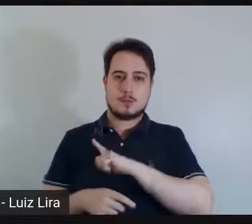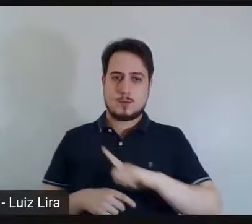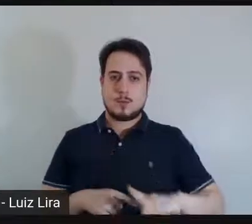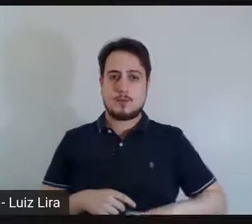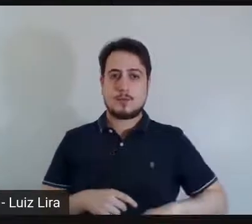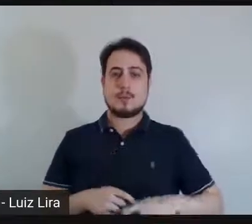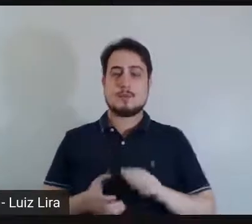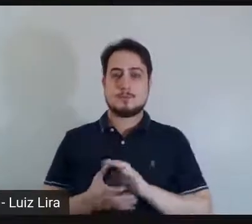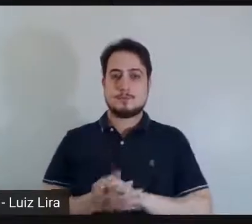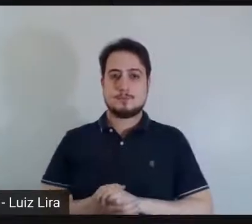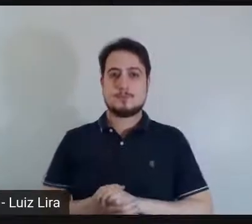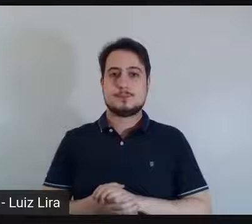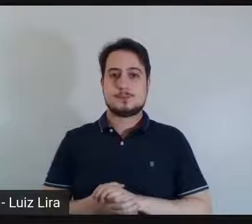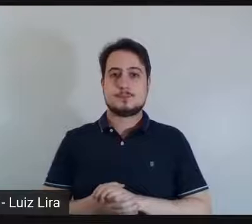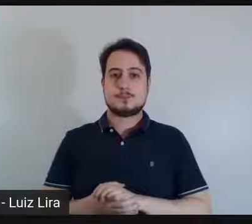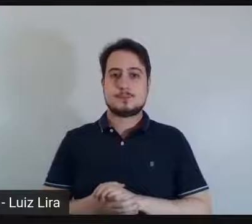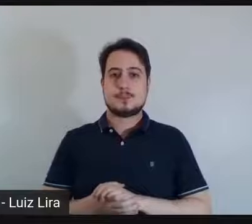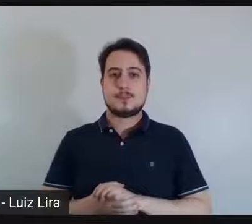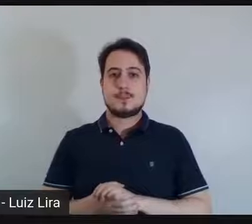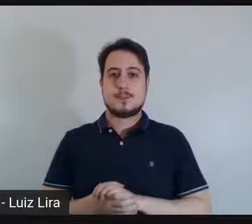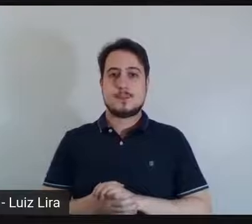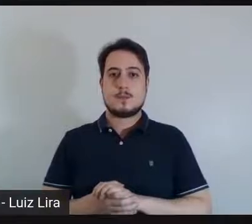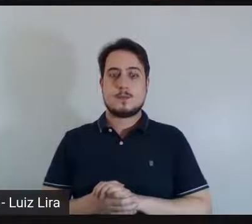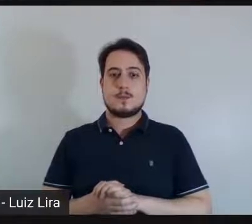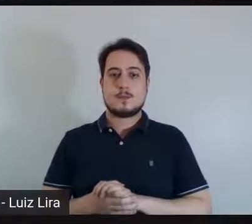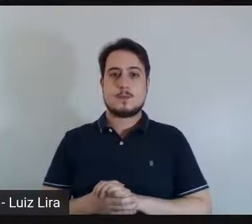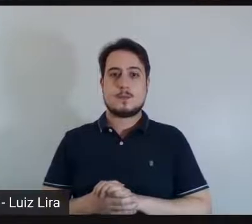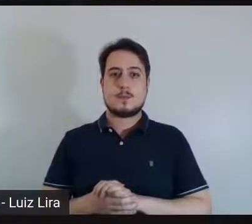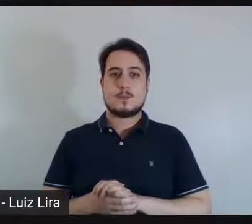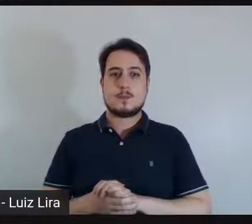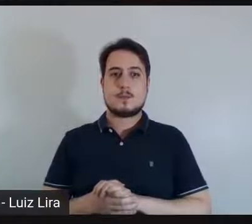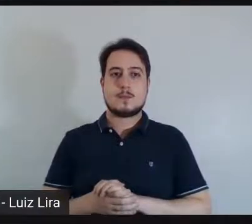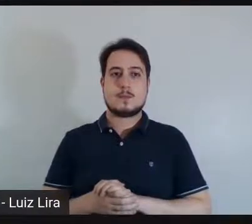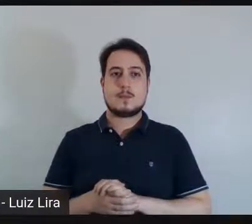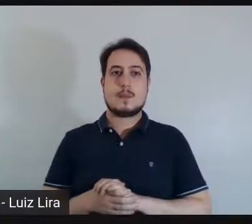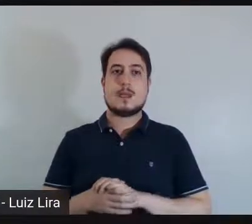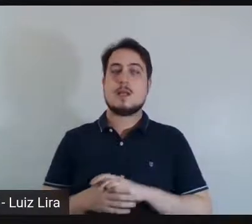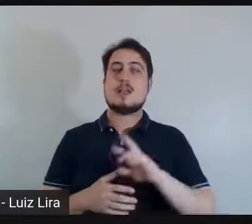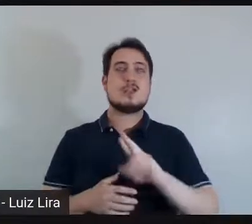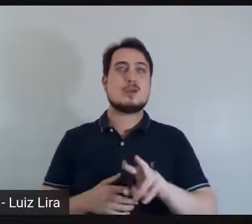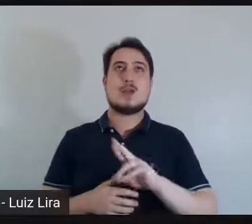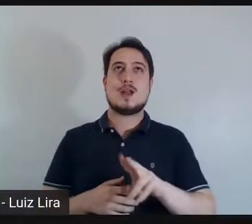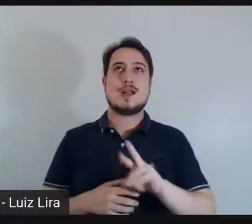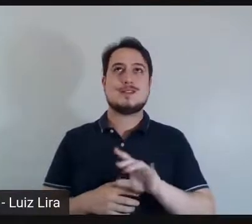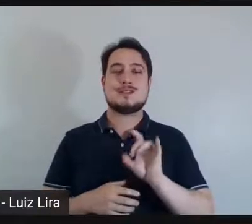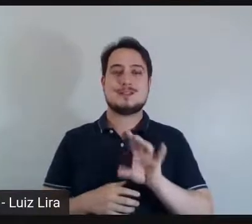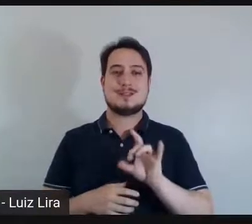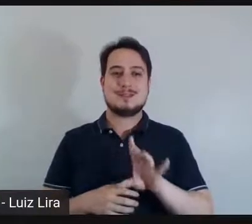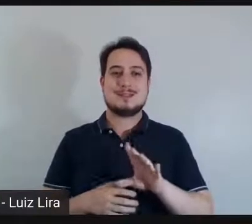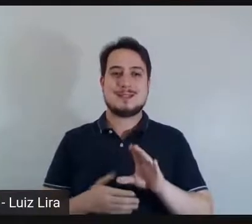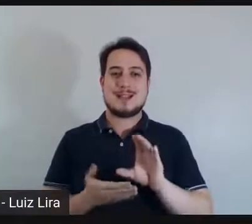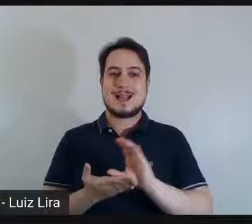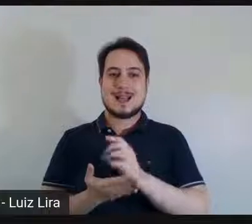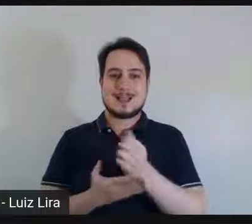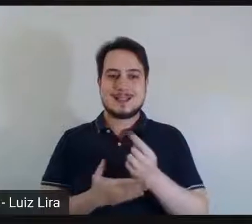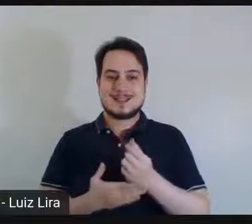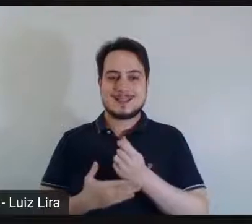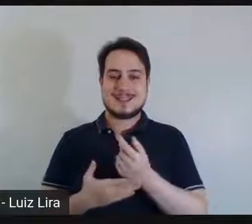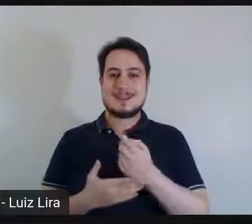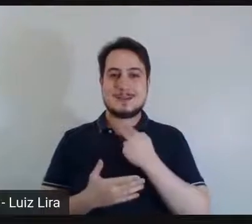no radar, né? Já está sendo visto. Só mais um ponto. Não, mas não é só, entendeu? É que não dá, né? Entendeu? Isso. Mas,